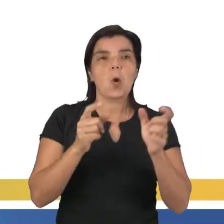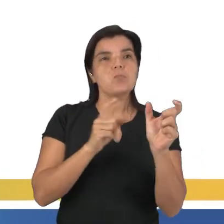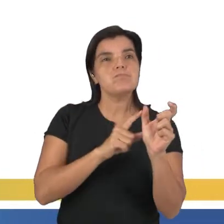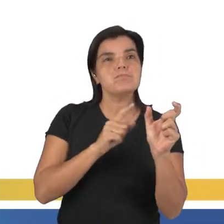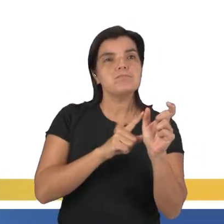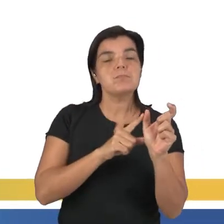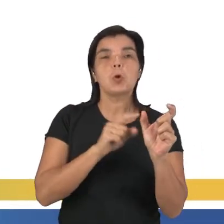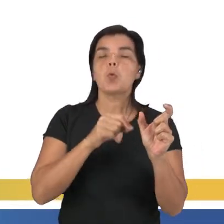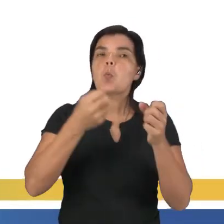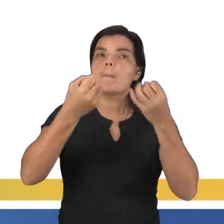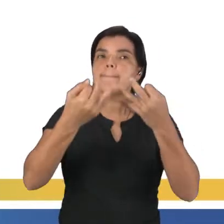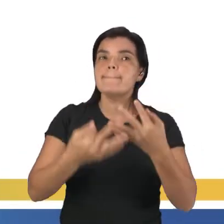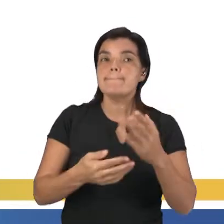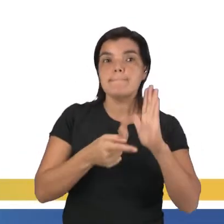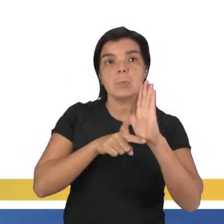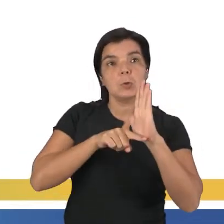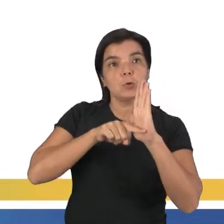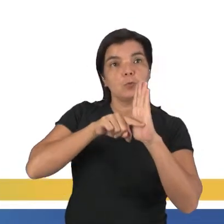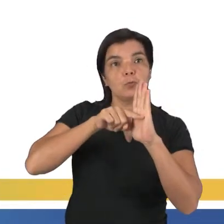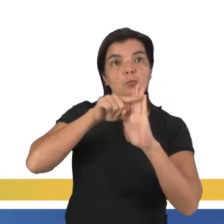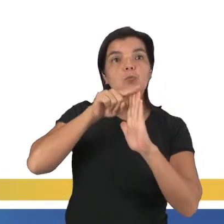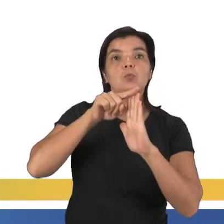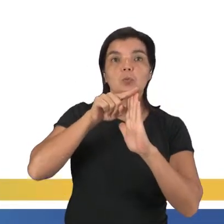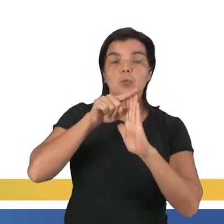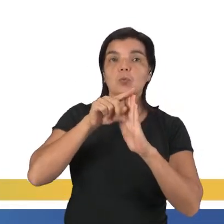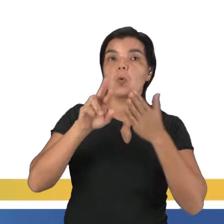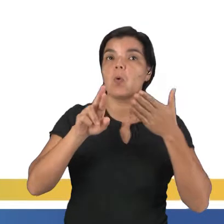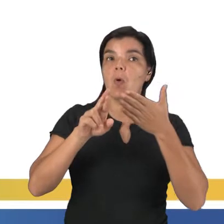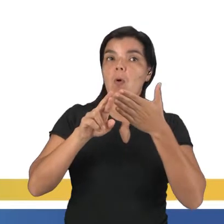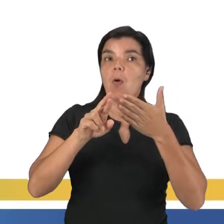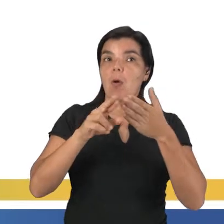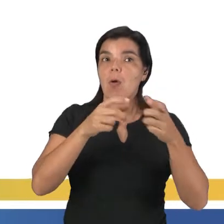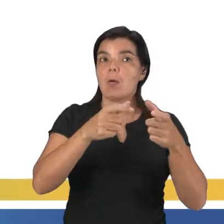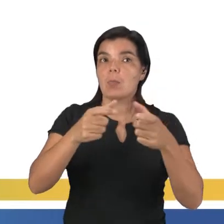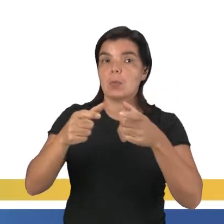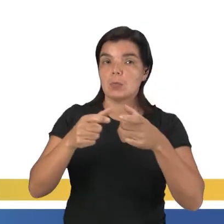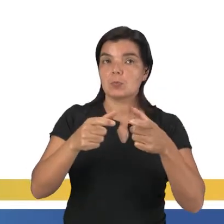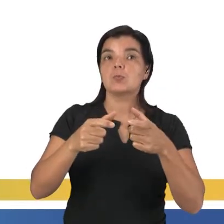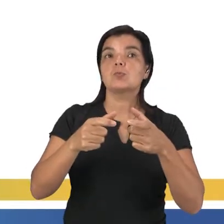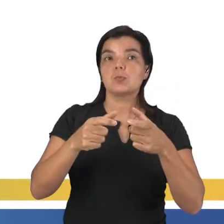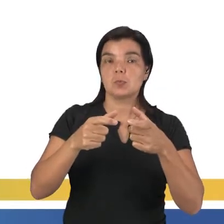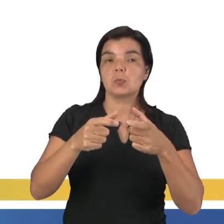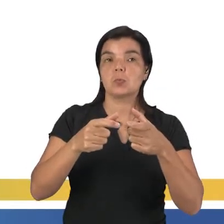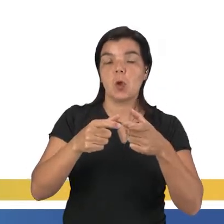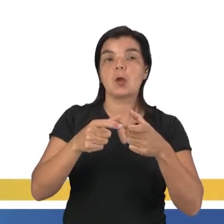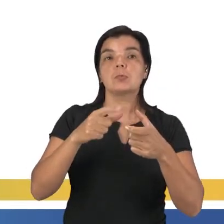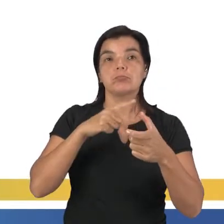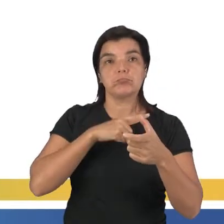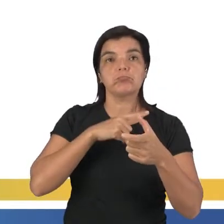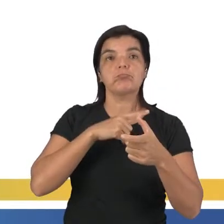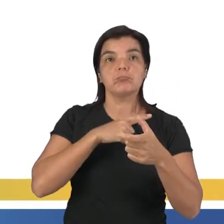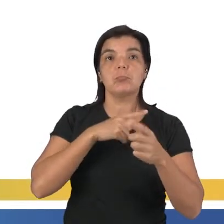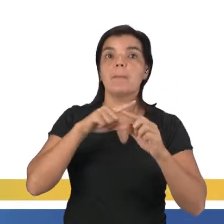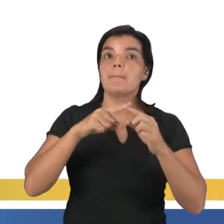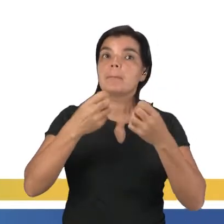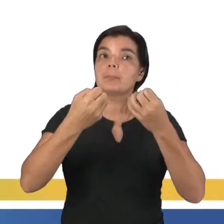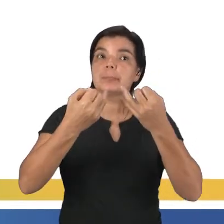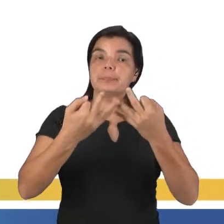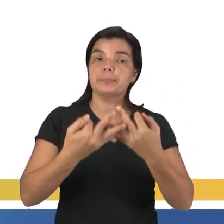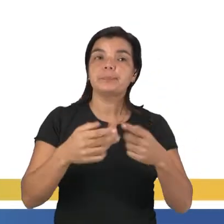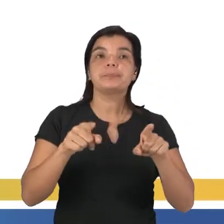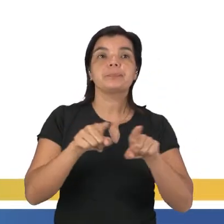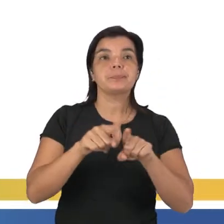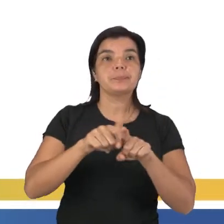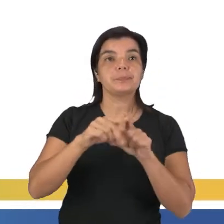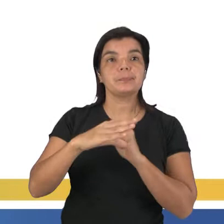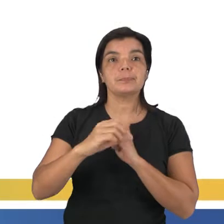termos. Quando falamos em volume, estamos se referindo ao espaço que um corpo é capaz de ocupar. Mas